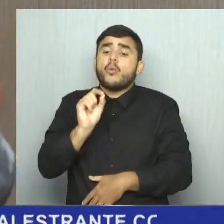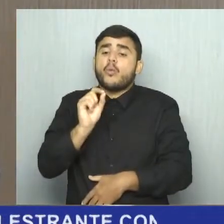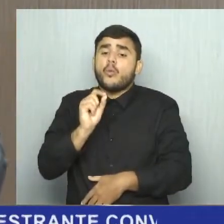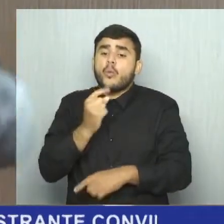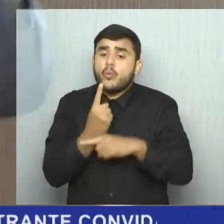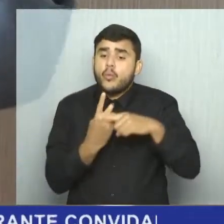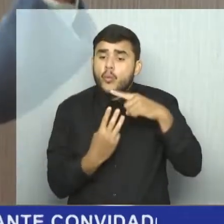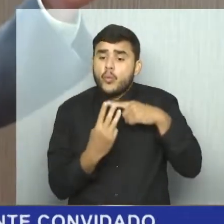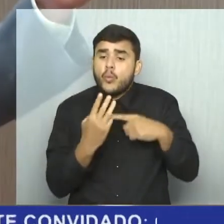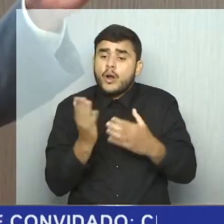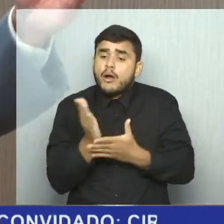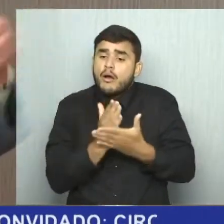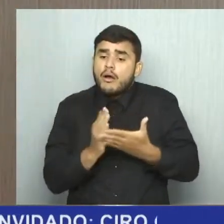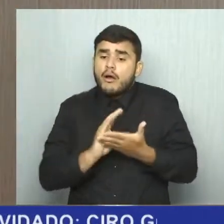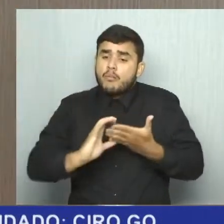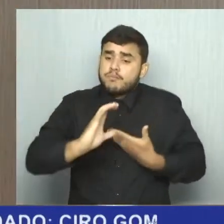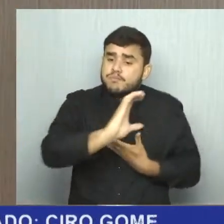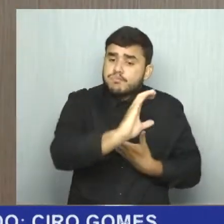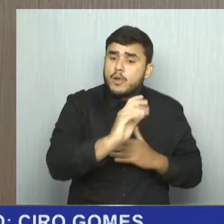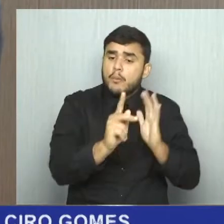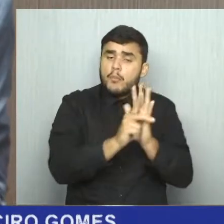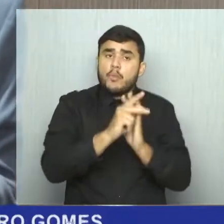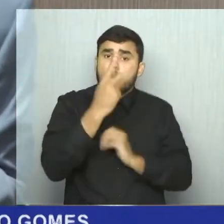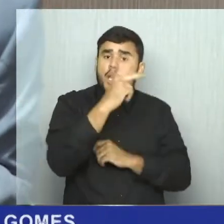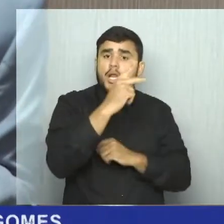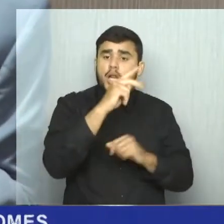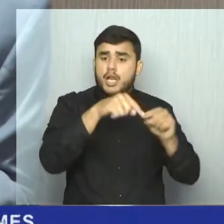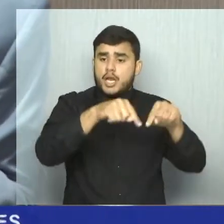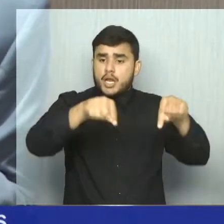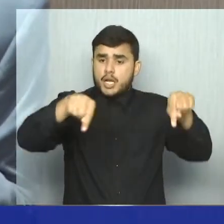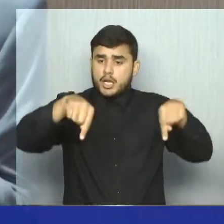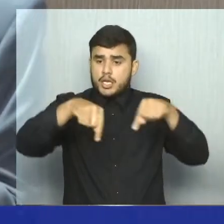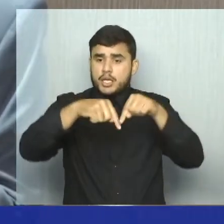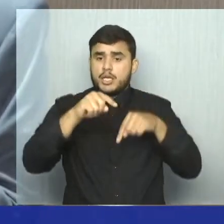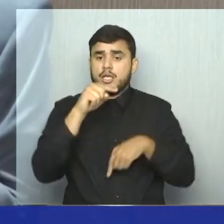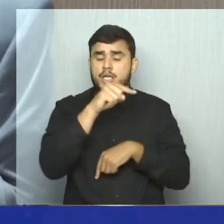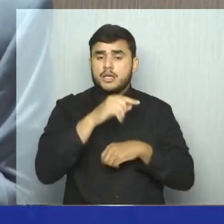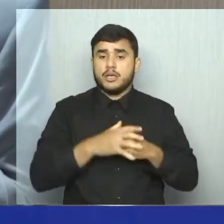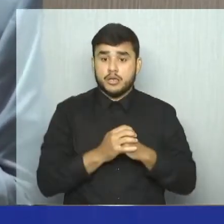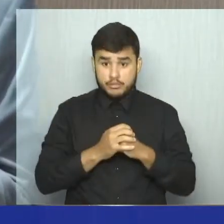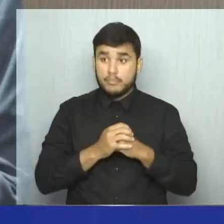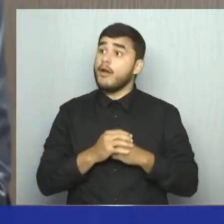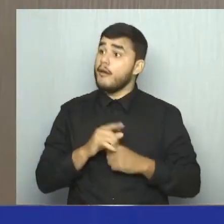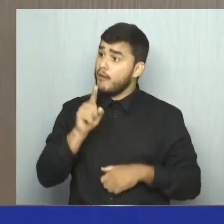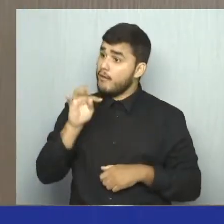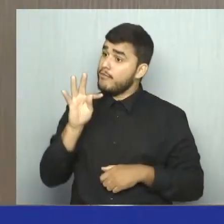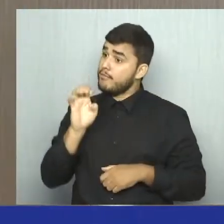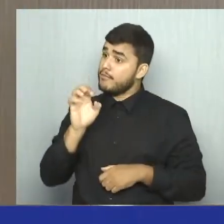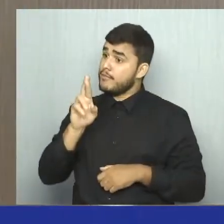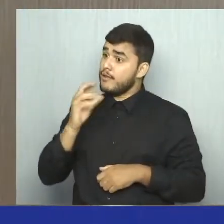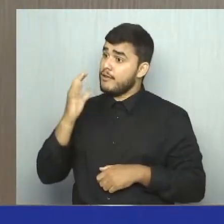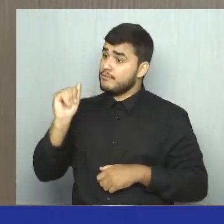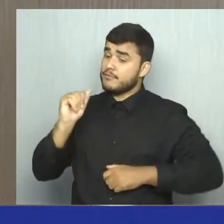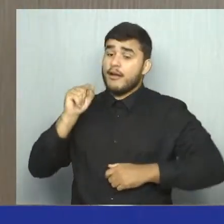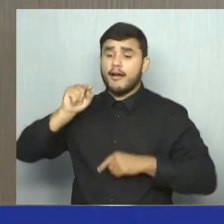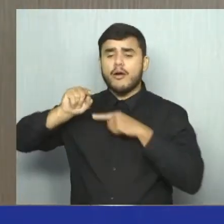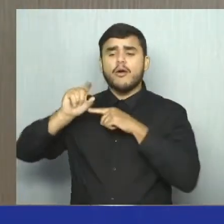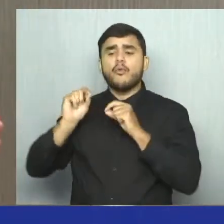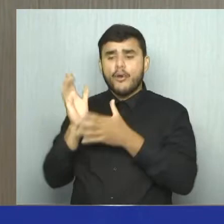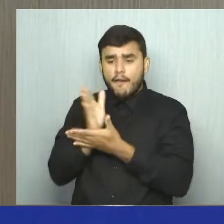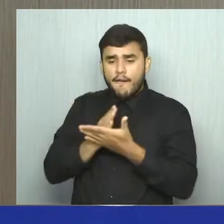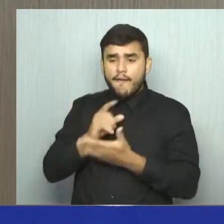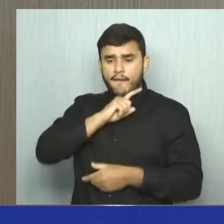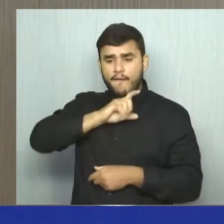terça. Ou a sorte no boi. Isso tudo, a raiz está aí onde eu estou falando, os anos 1600, os anos 1700. Com